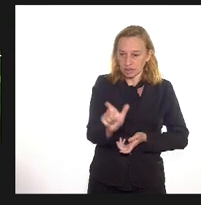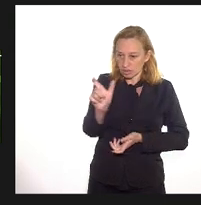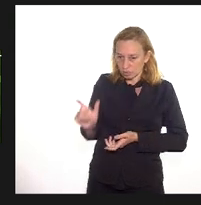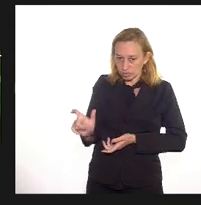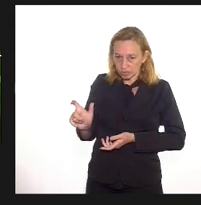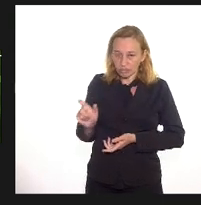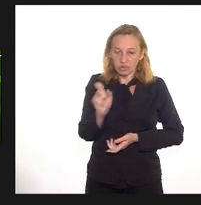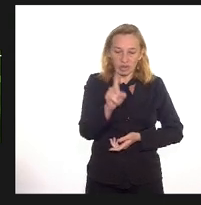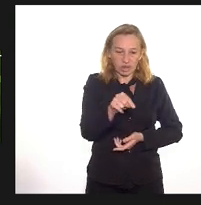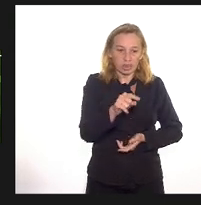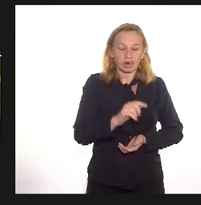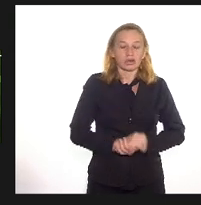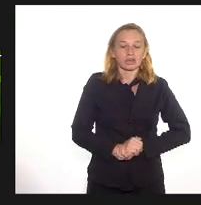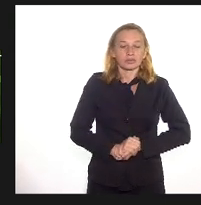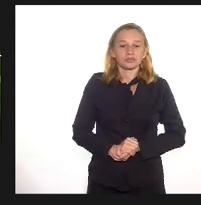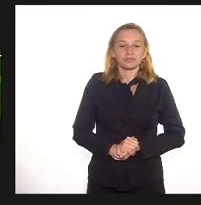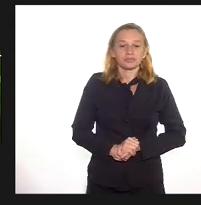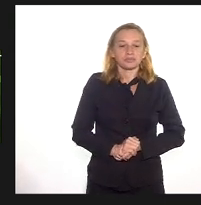é